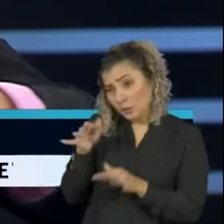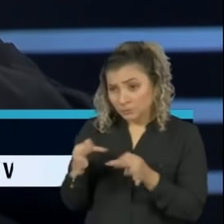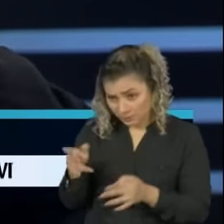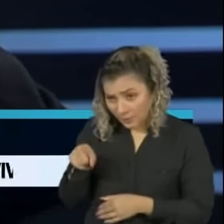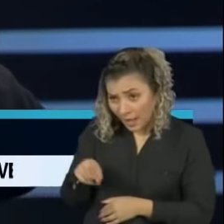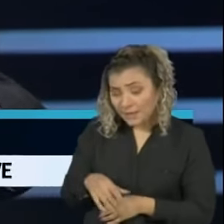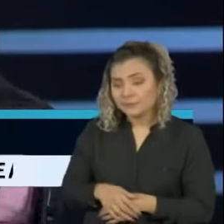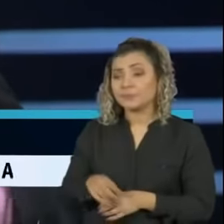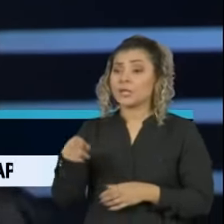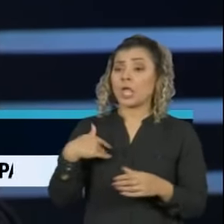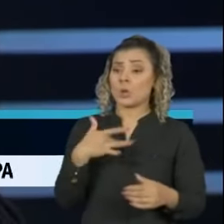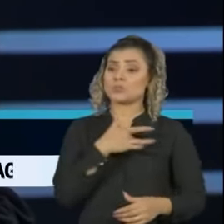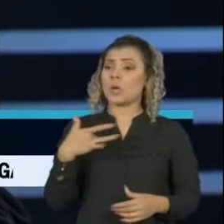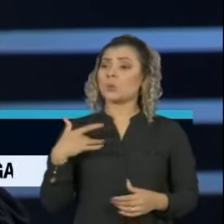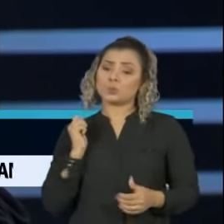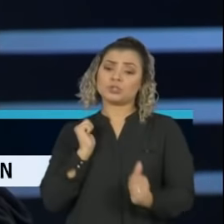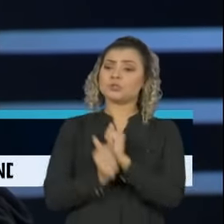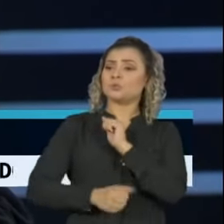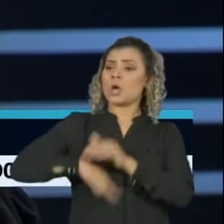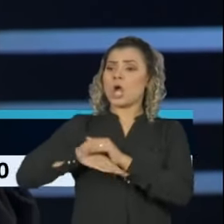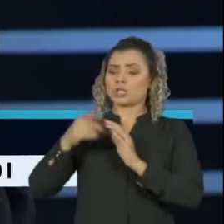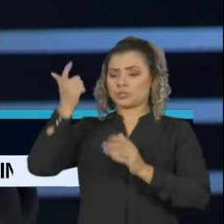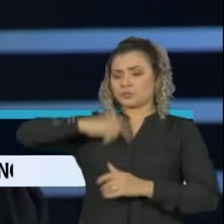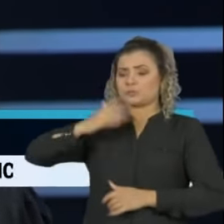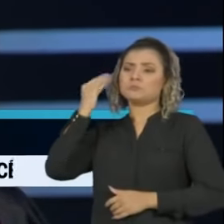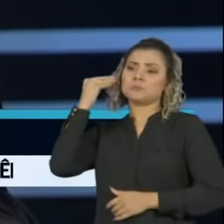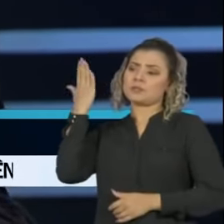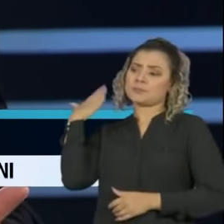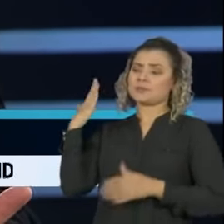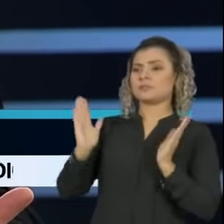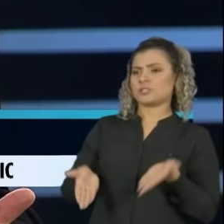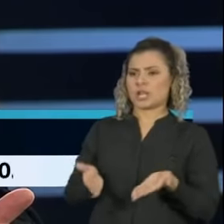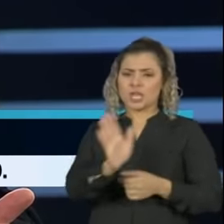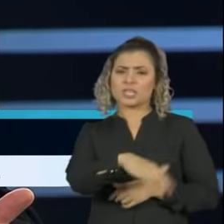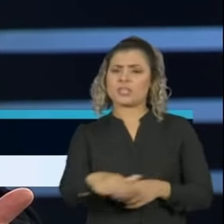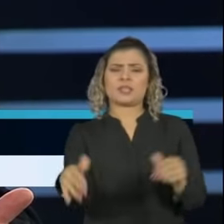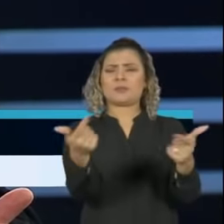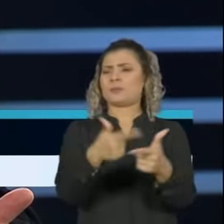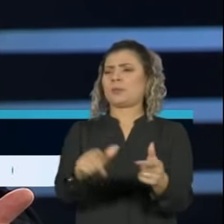ele é atlético, então não vai sofrer com isso, que pode deixar as crianças fora,